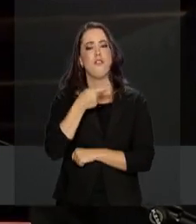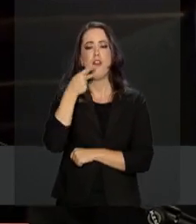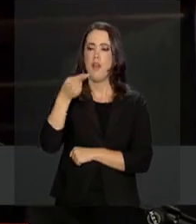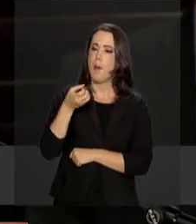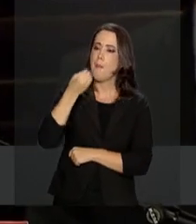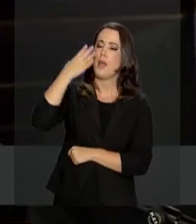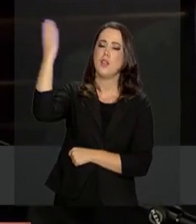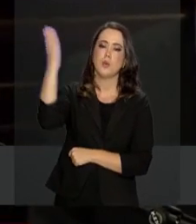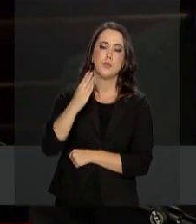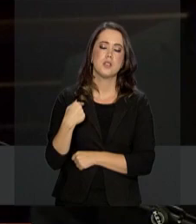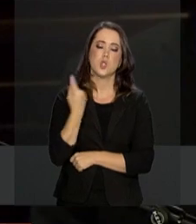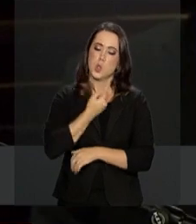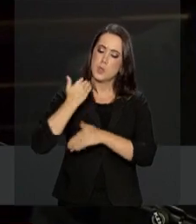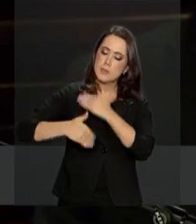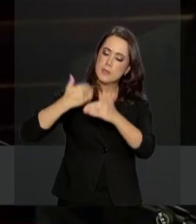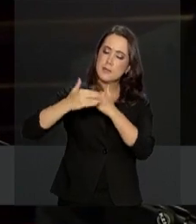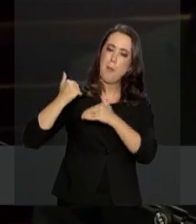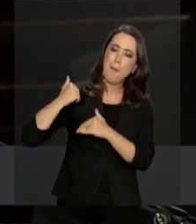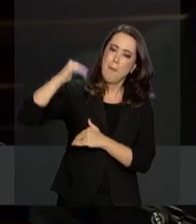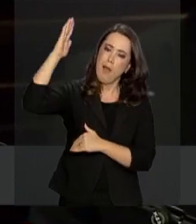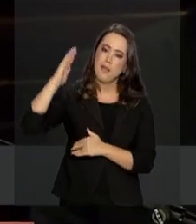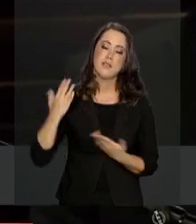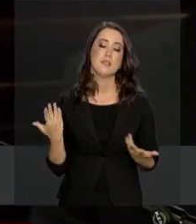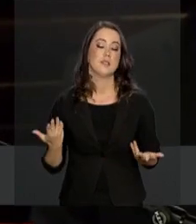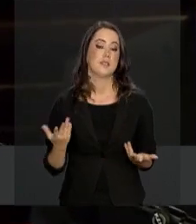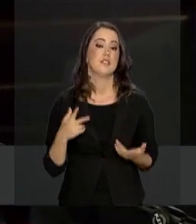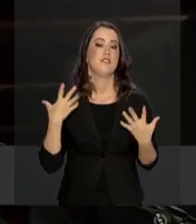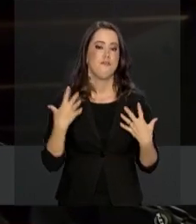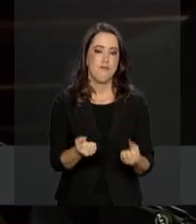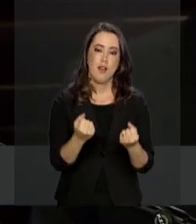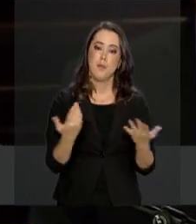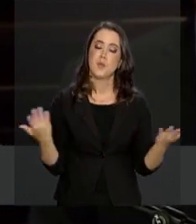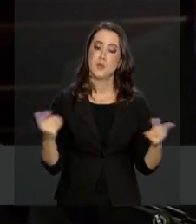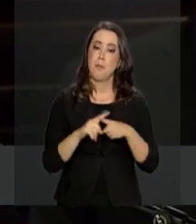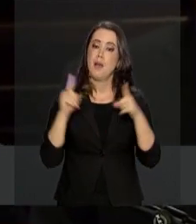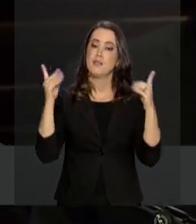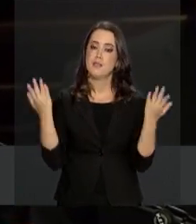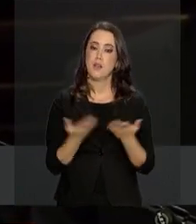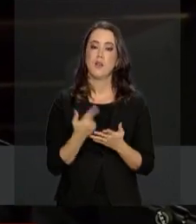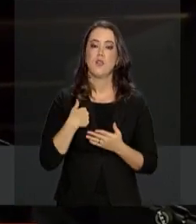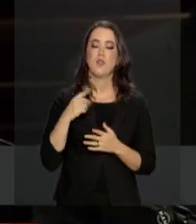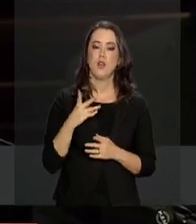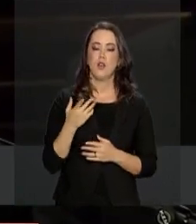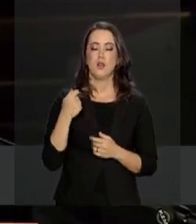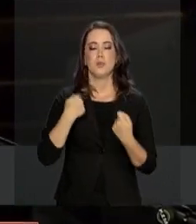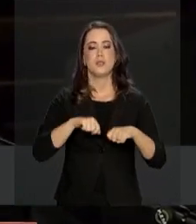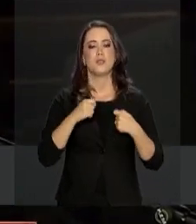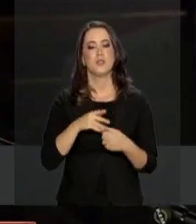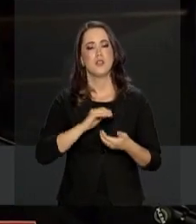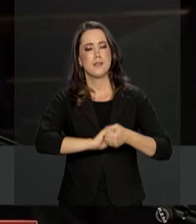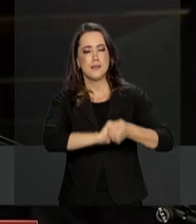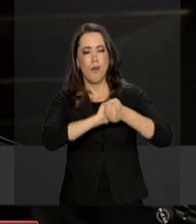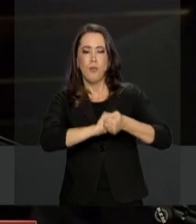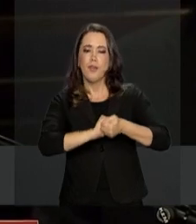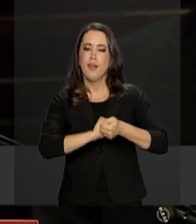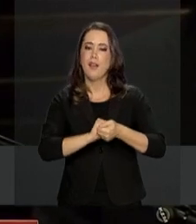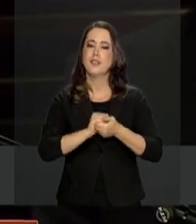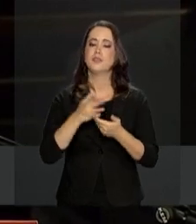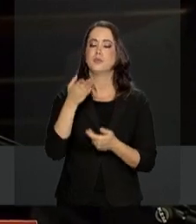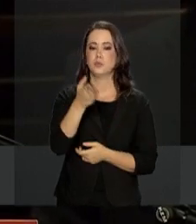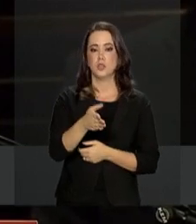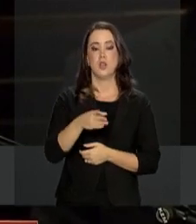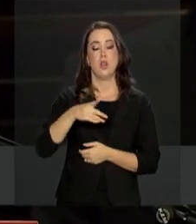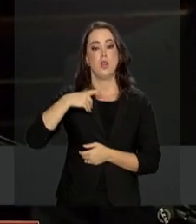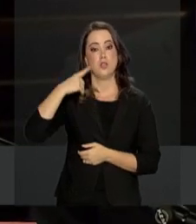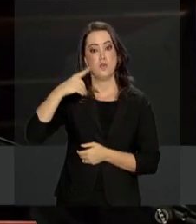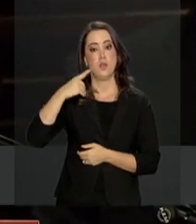como diria que nós vamos crescer muito ainda e vamos pra valer mas neste momento o que me incumbi é saudar mais uma vez grande jurista